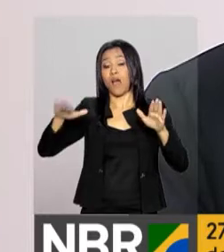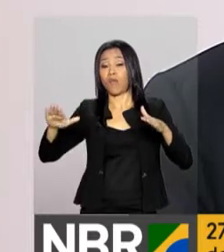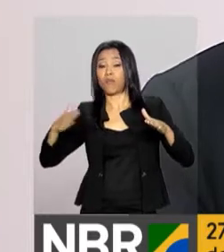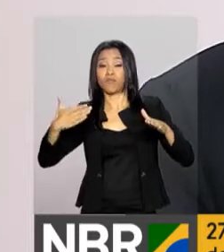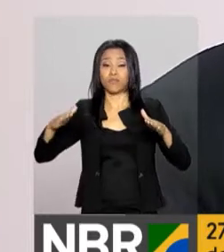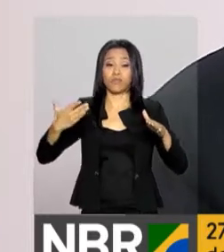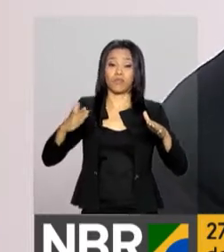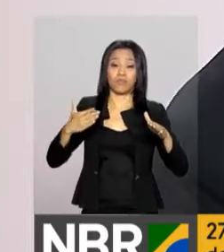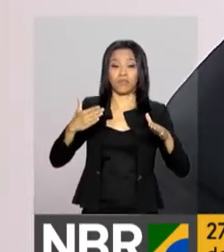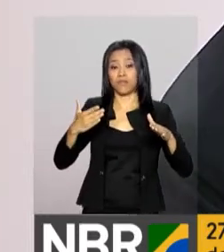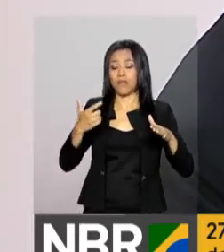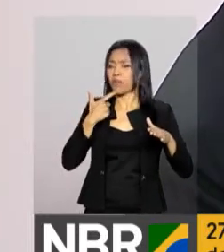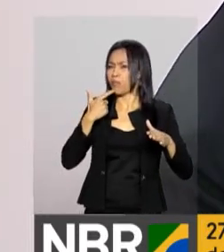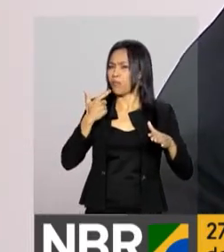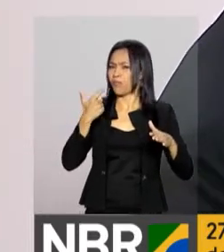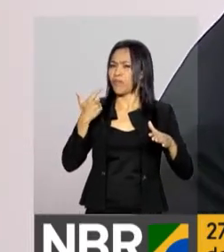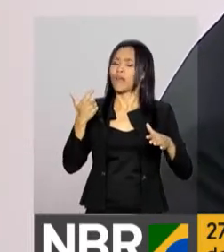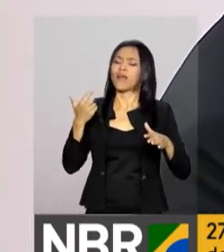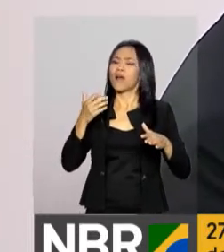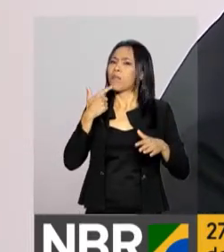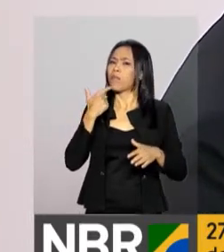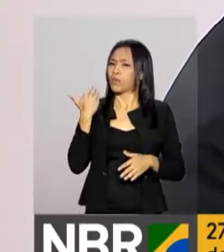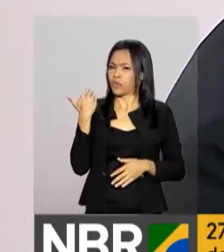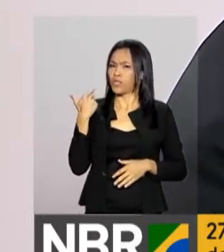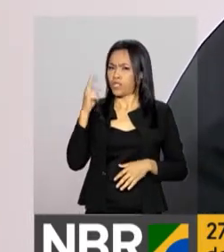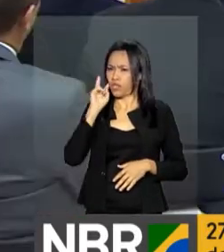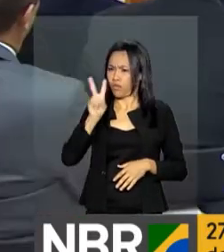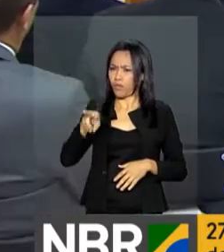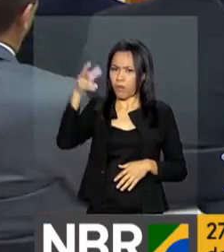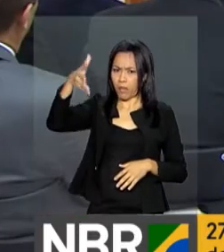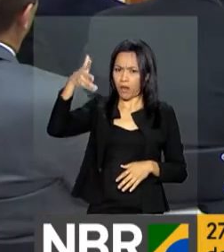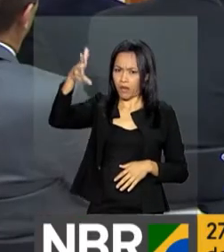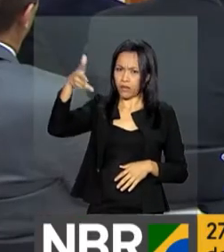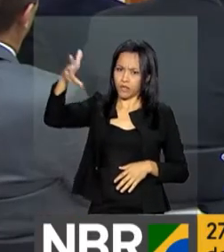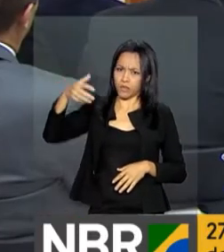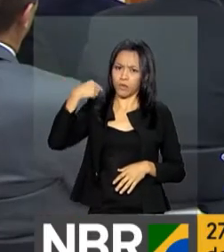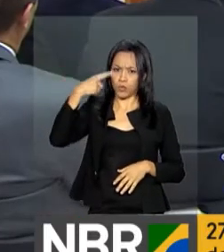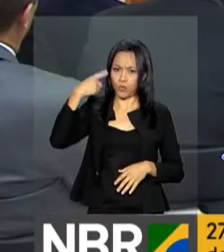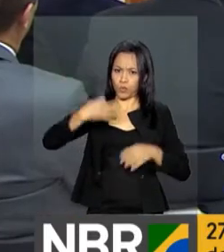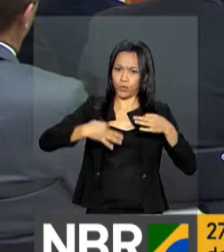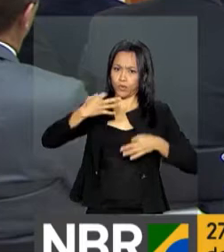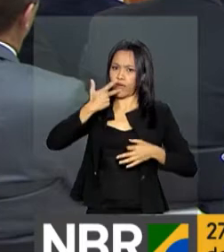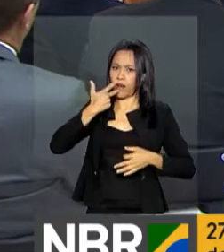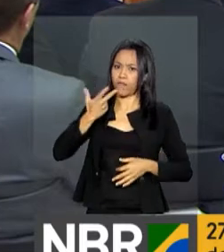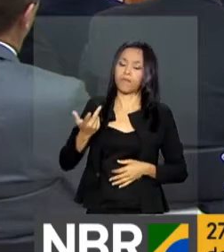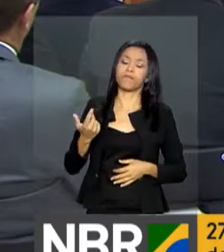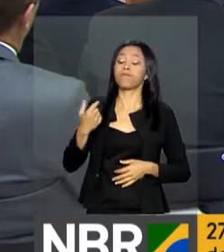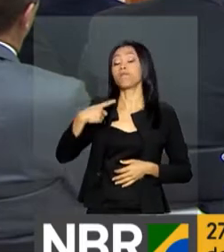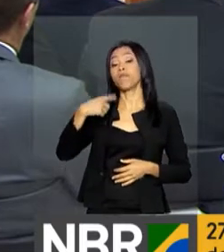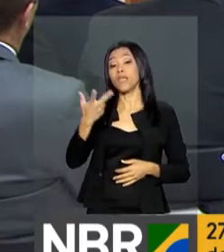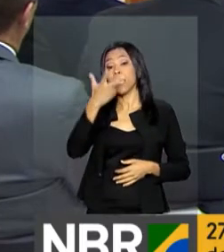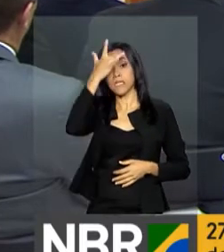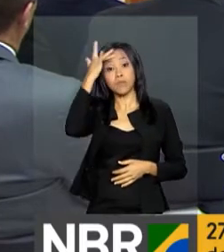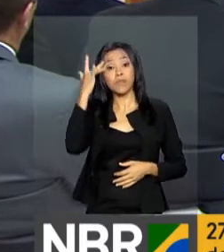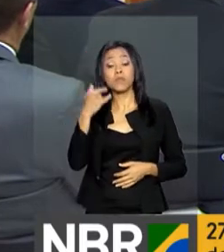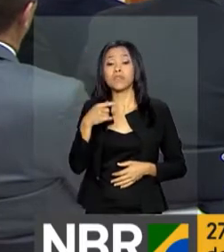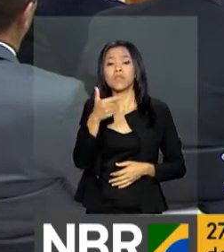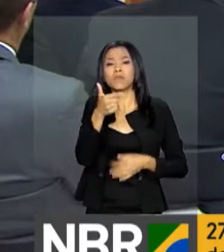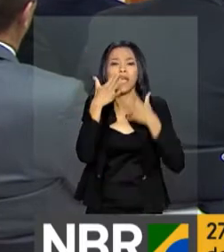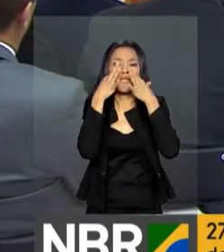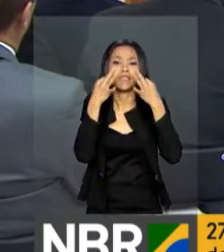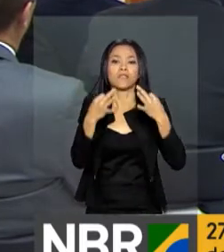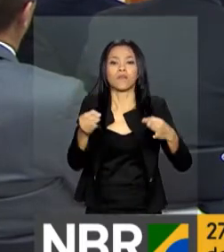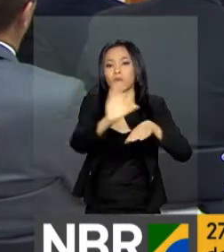não aliás há poucos meses e houve uma palestra em que um jurista desinteressante no brasil as pessoas prestam pouca atenção